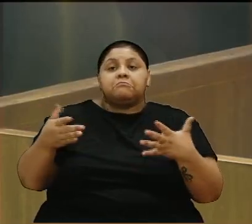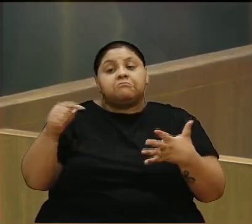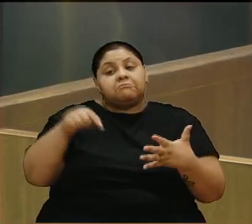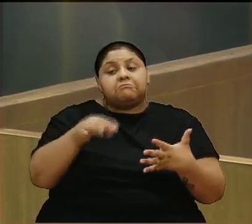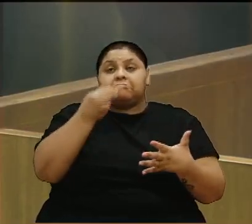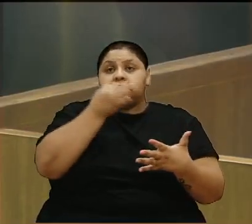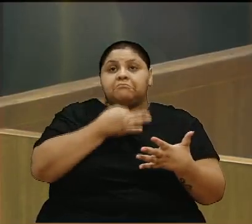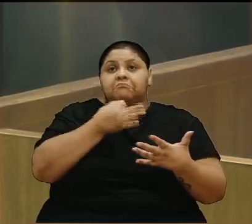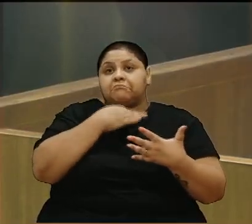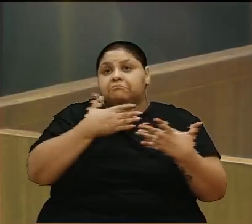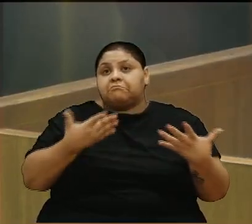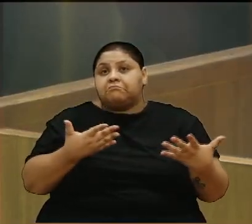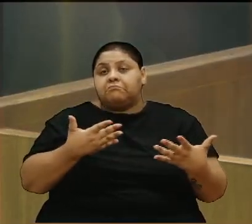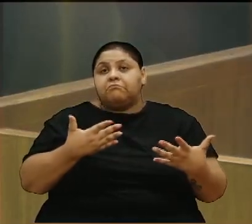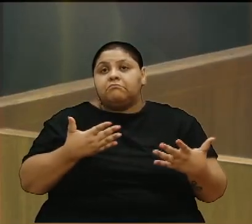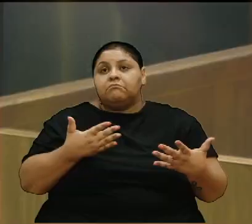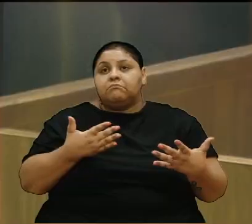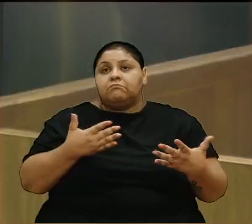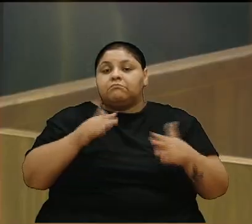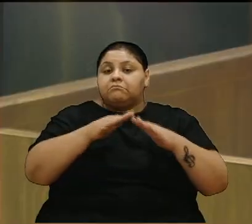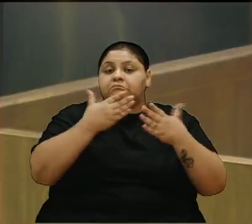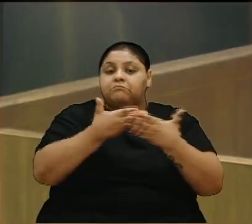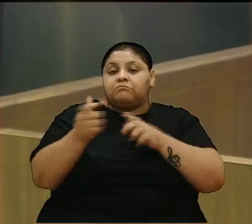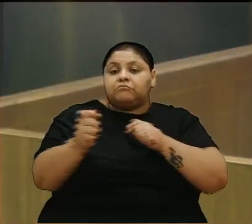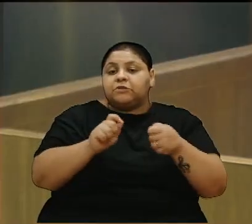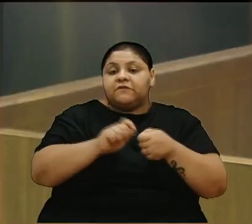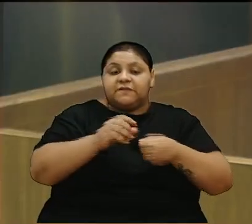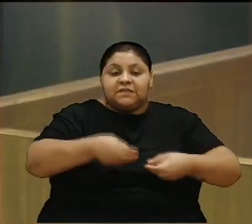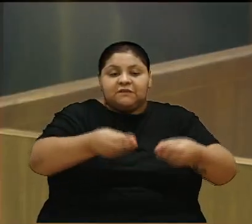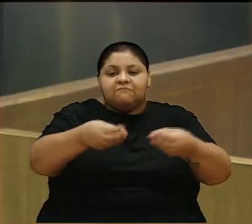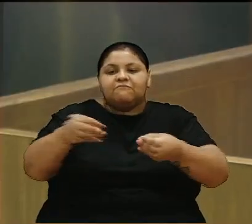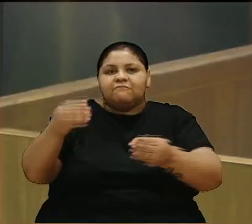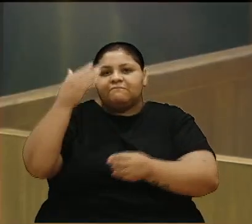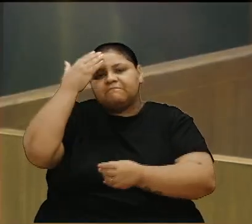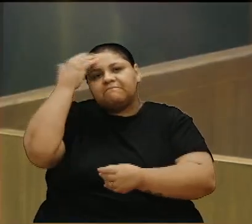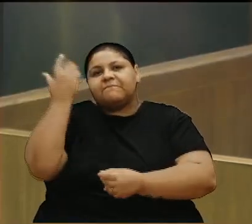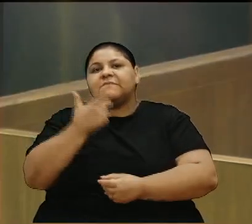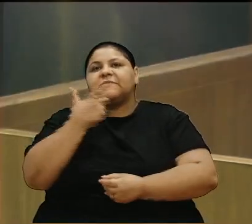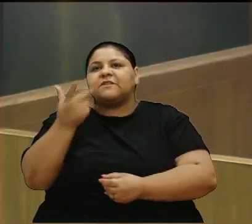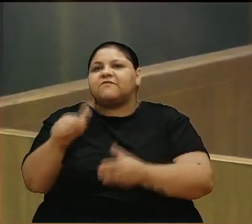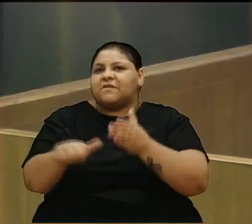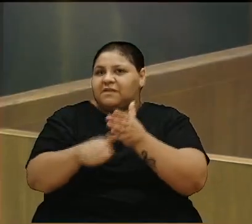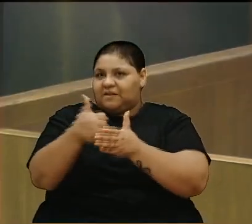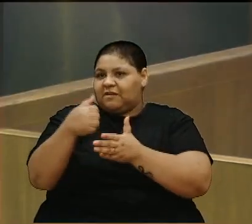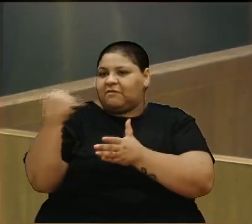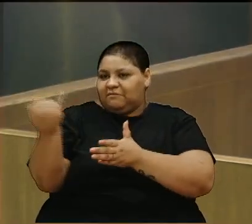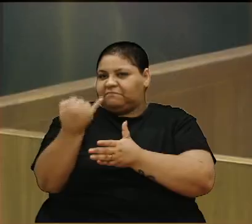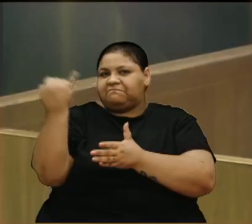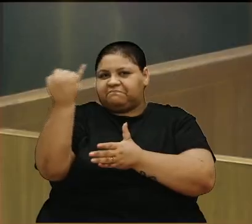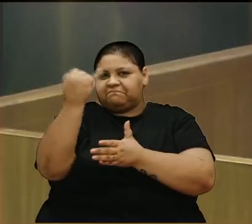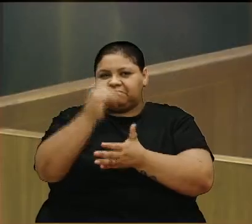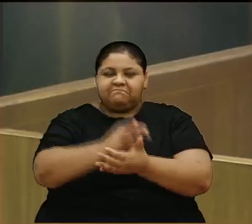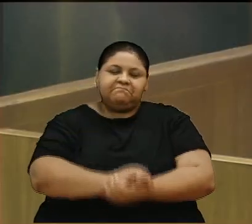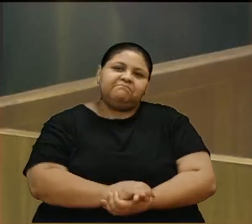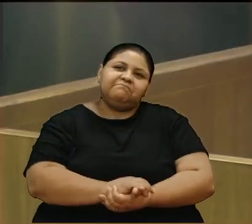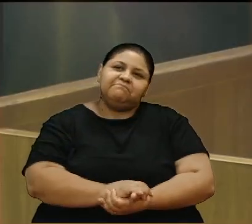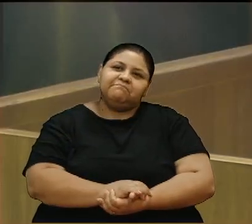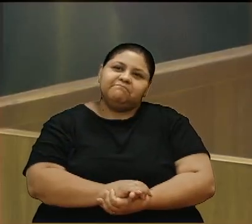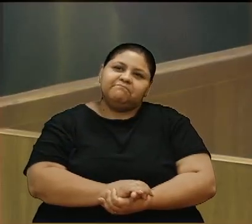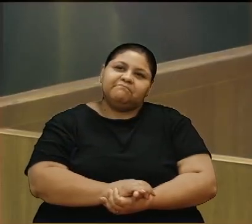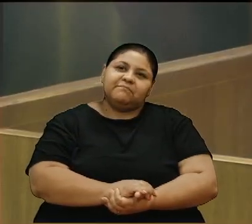para Caxias, para as nossas escolas, poder fazer essa distribuição e falar mais sobre algo tão importante. É